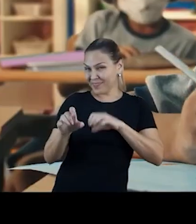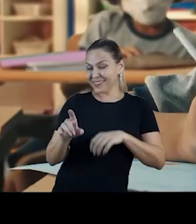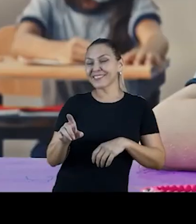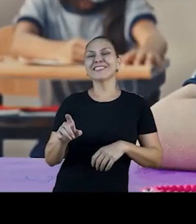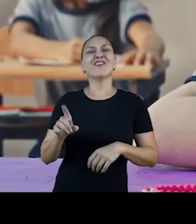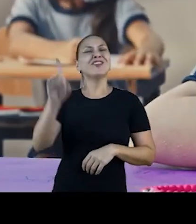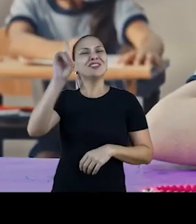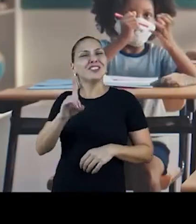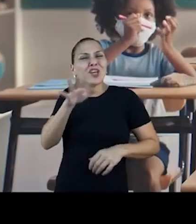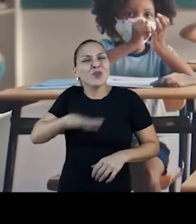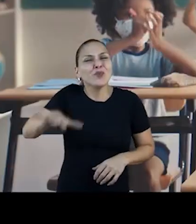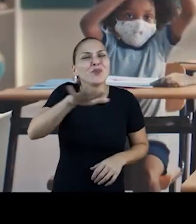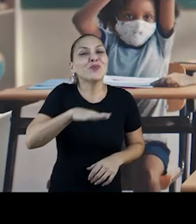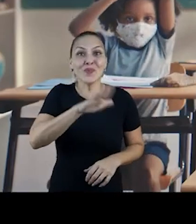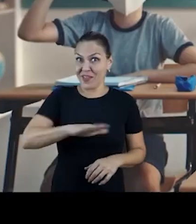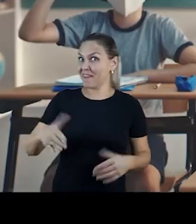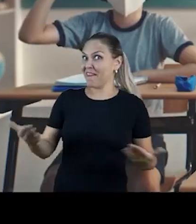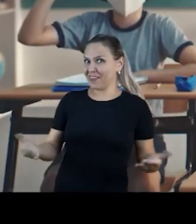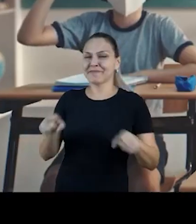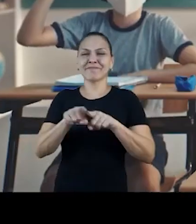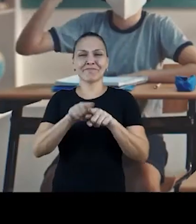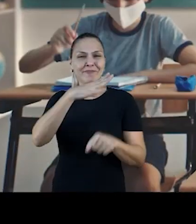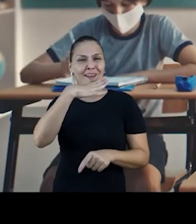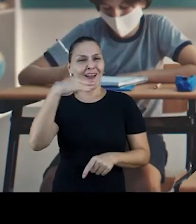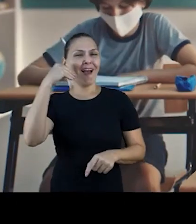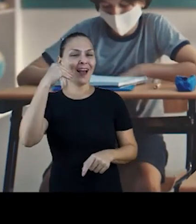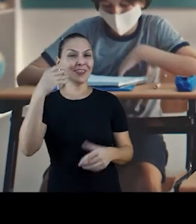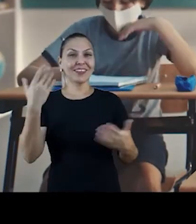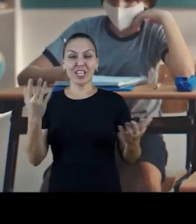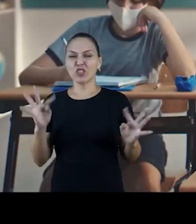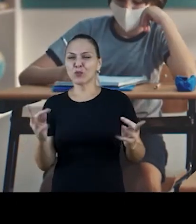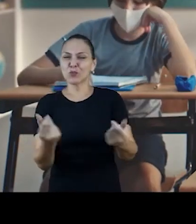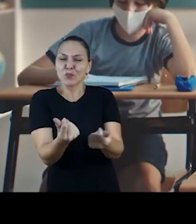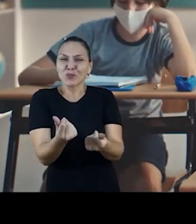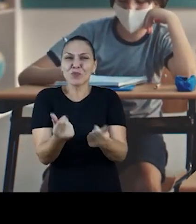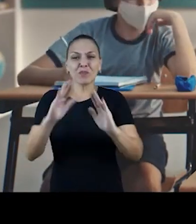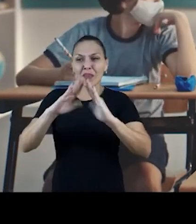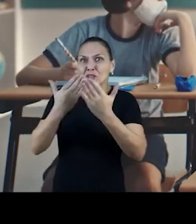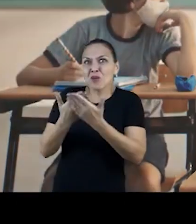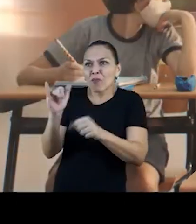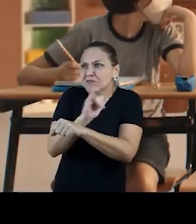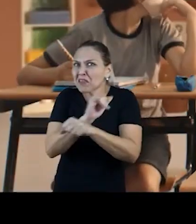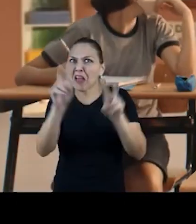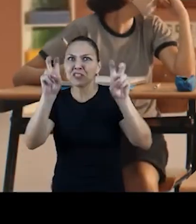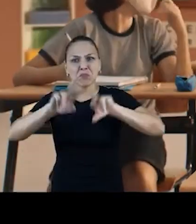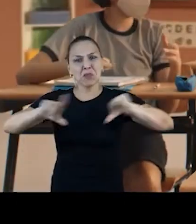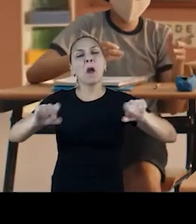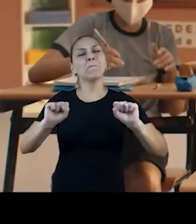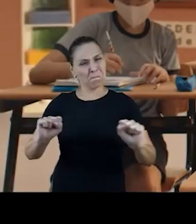Educação é um direito de todas as crianças e adolescentes. O tipo de escola pode até